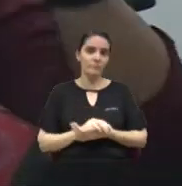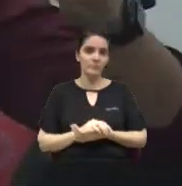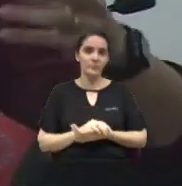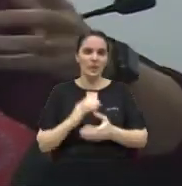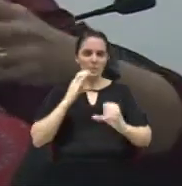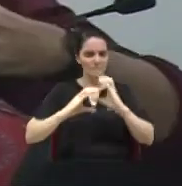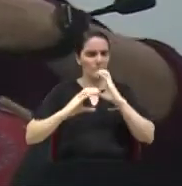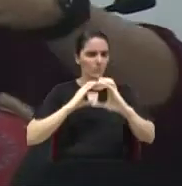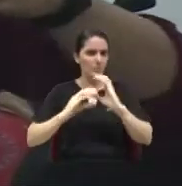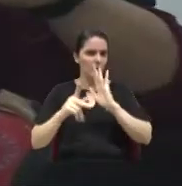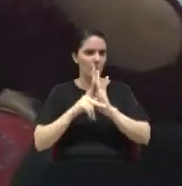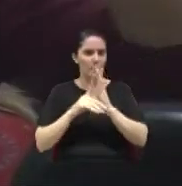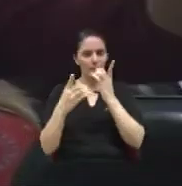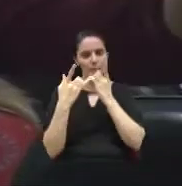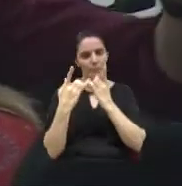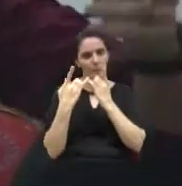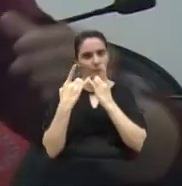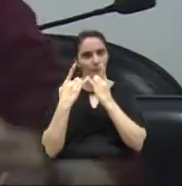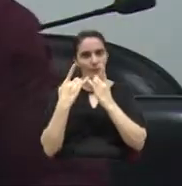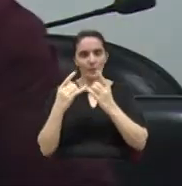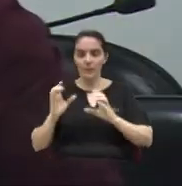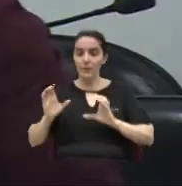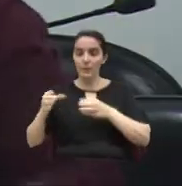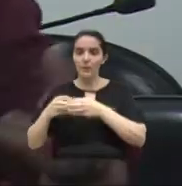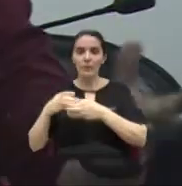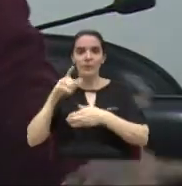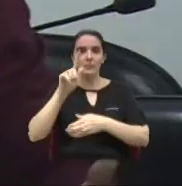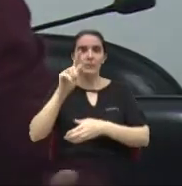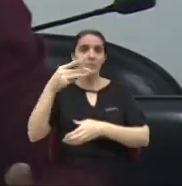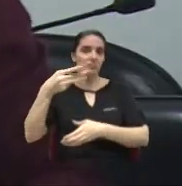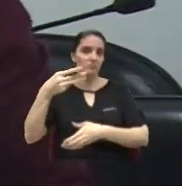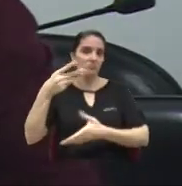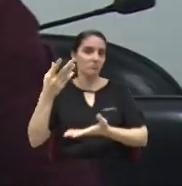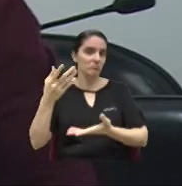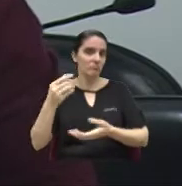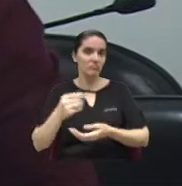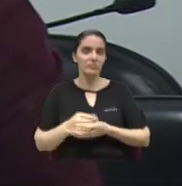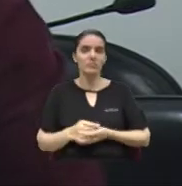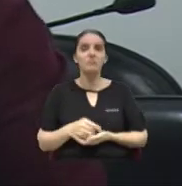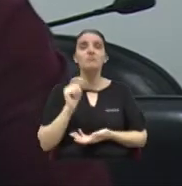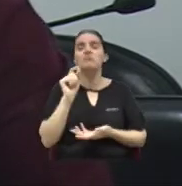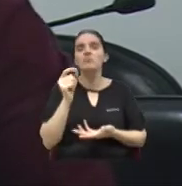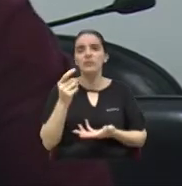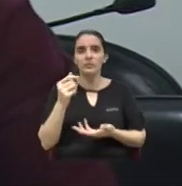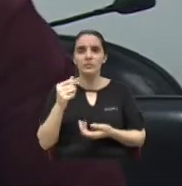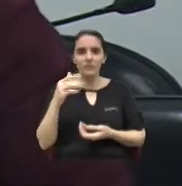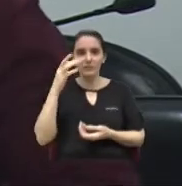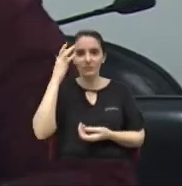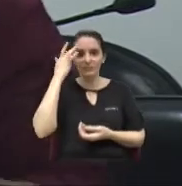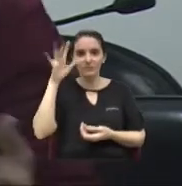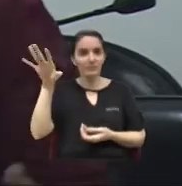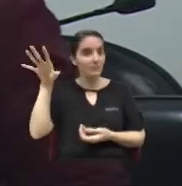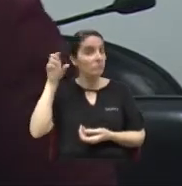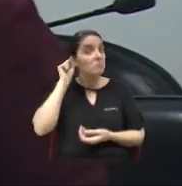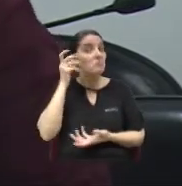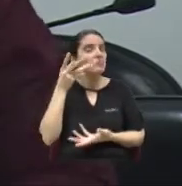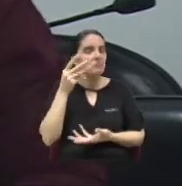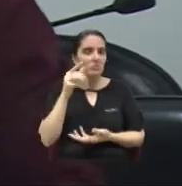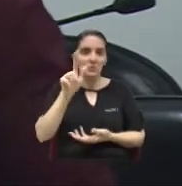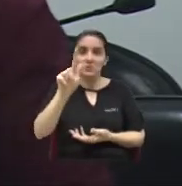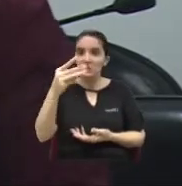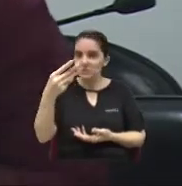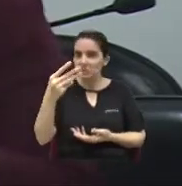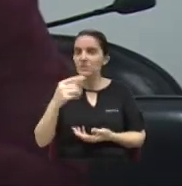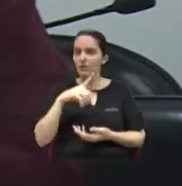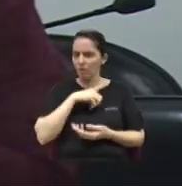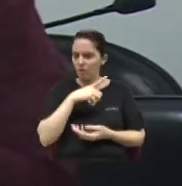levar aqui, né, que é da banda Oficina G3. Quem não ouviu já Oficina G3, né, esteve na